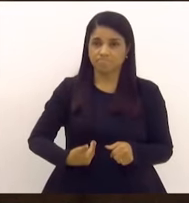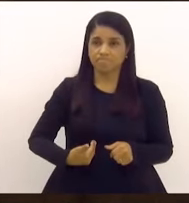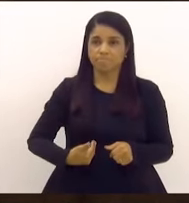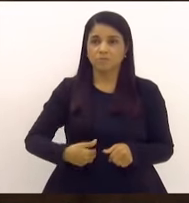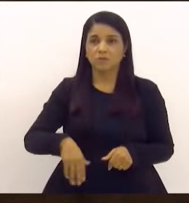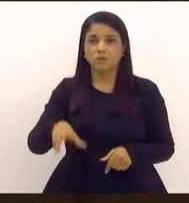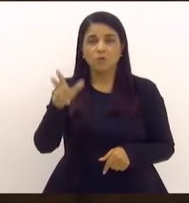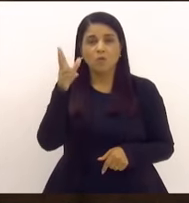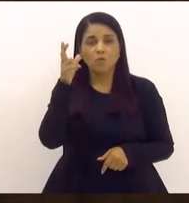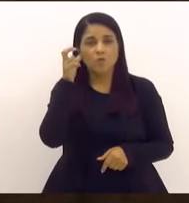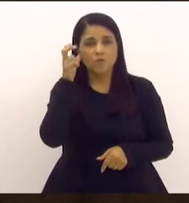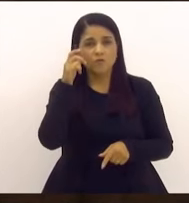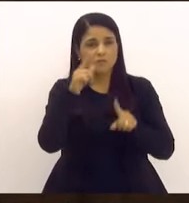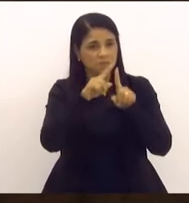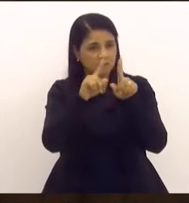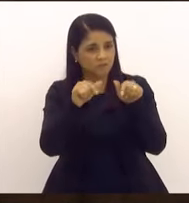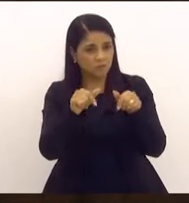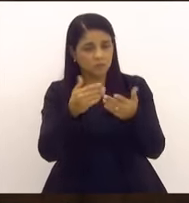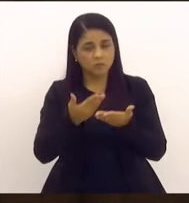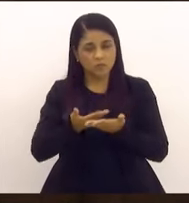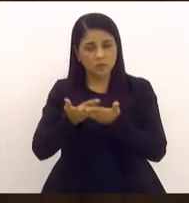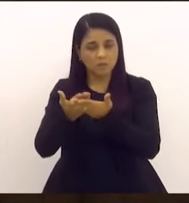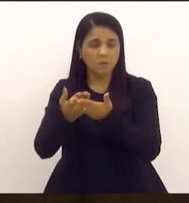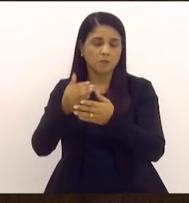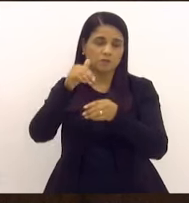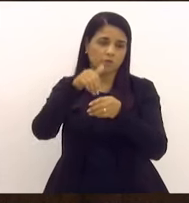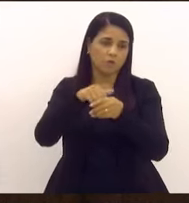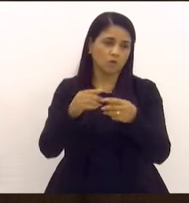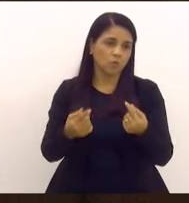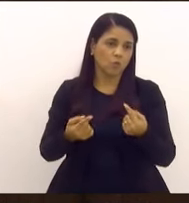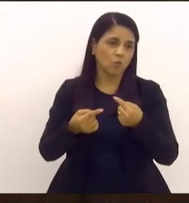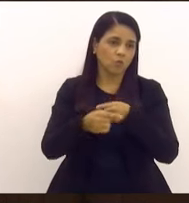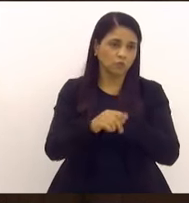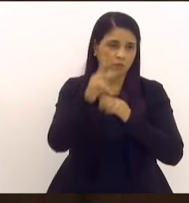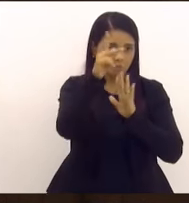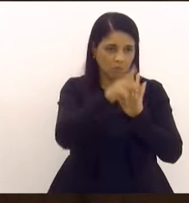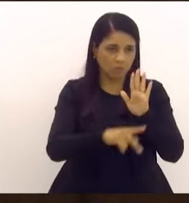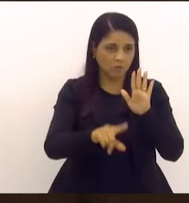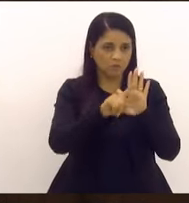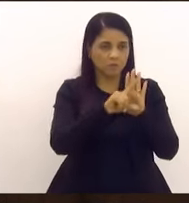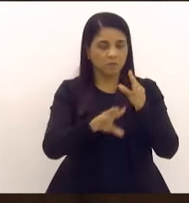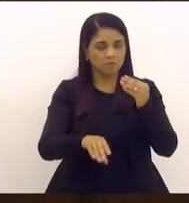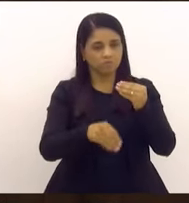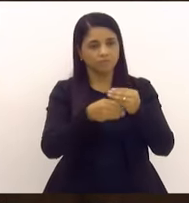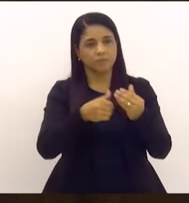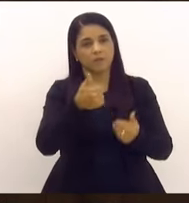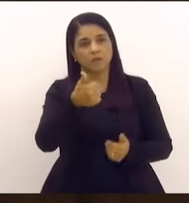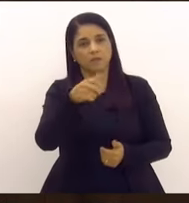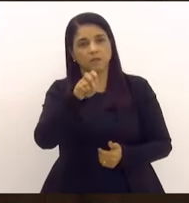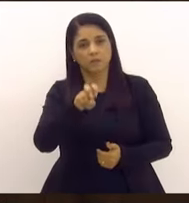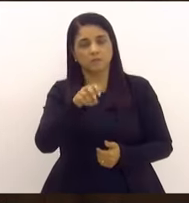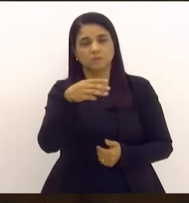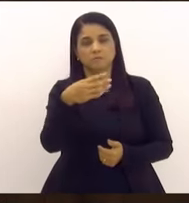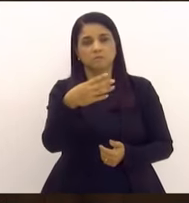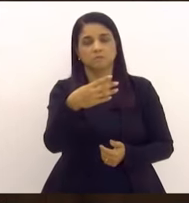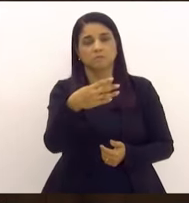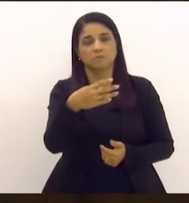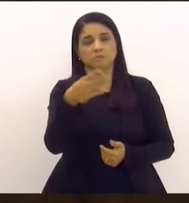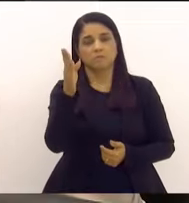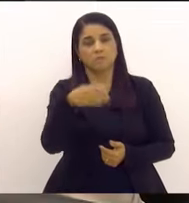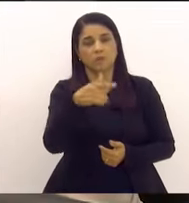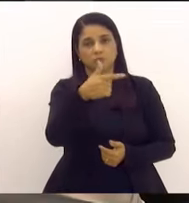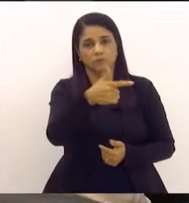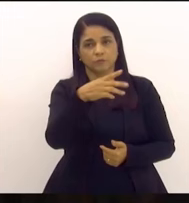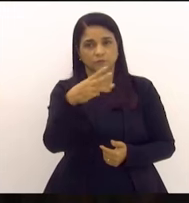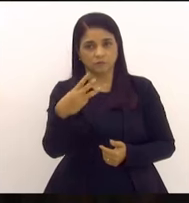ouvir servidores, o encaminhamento é voto contrário ao projeto de lei complementar número 15/2023. Obrigada, presidente.